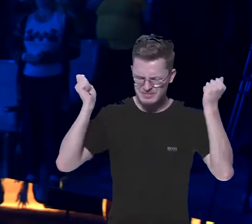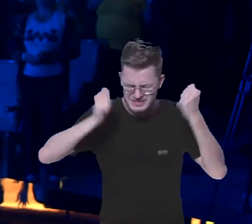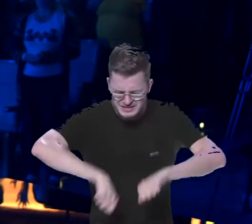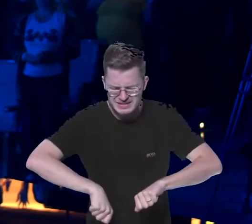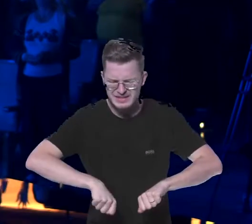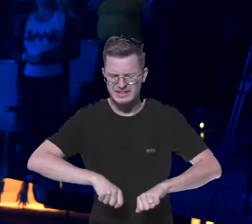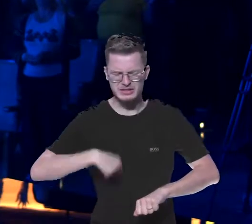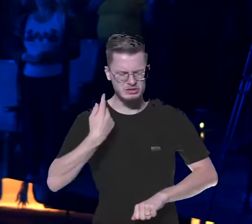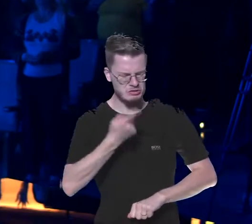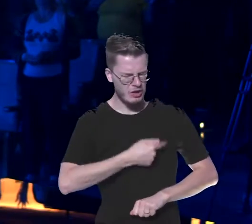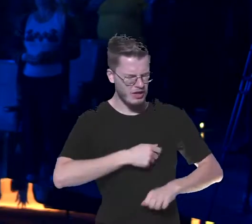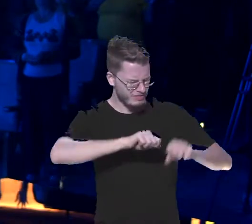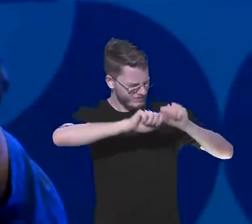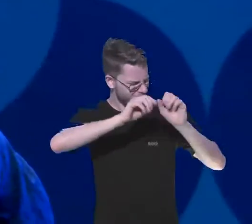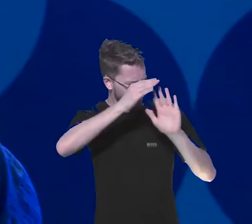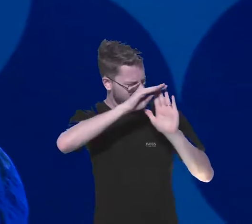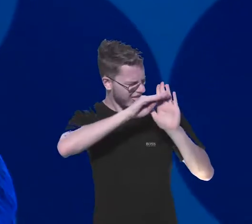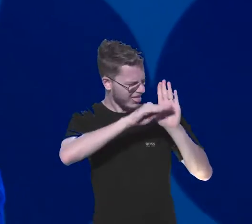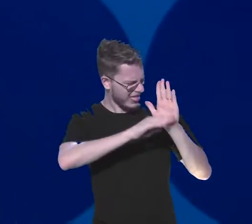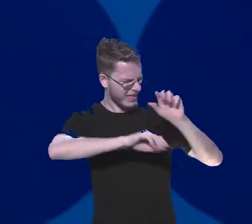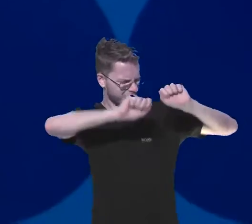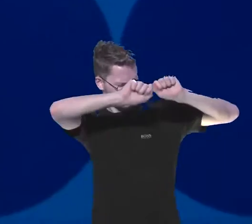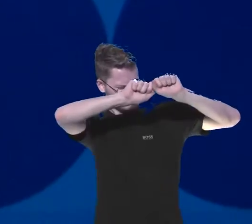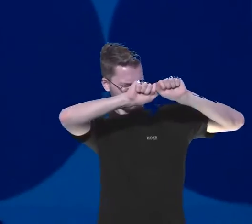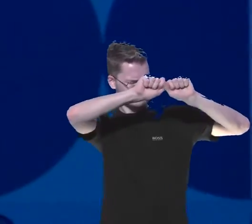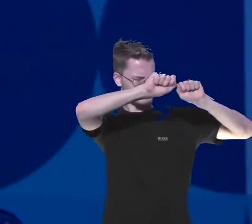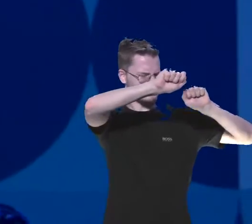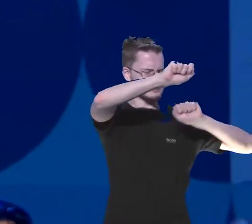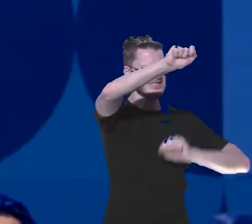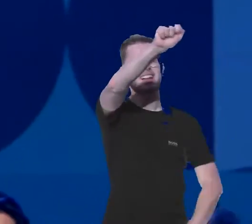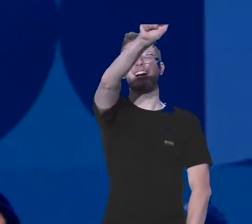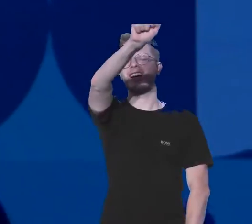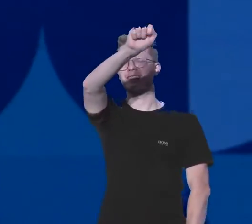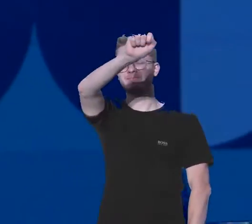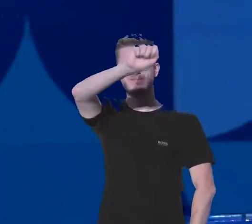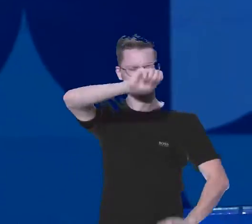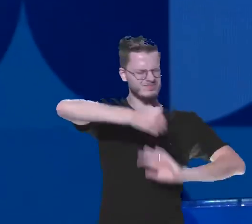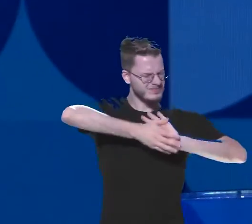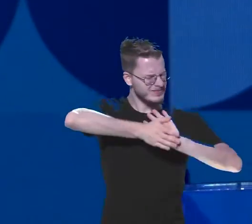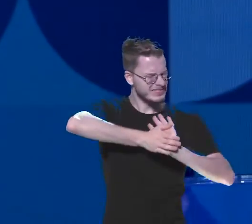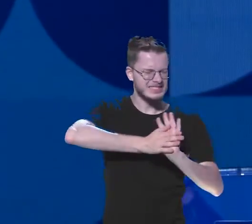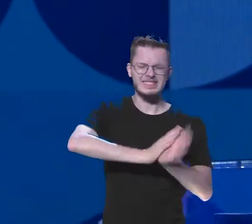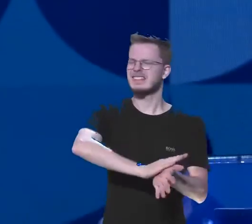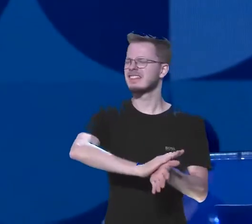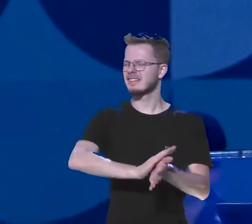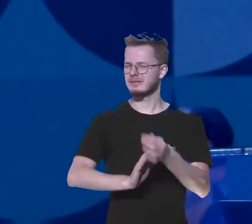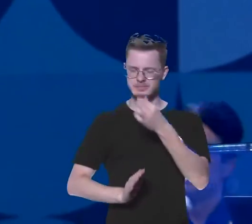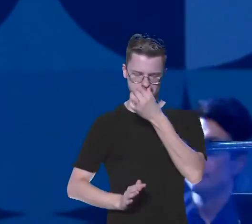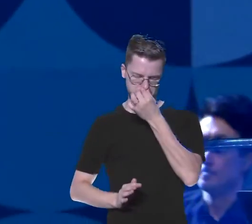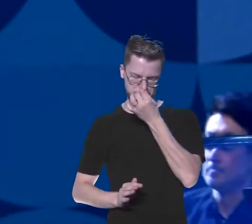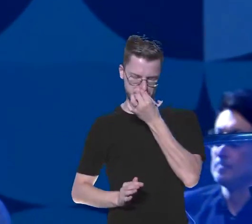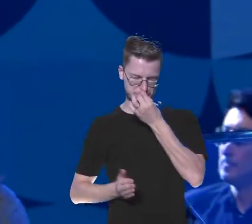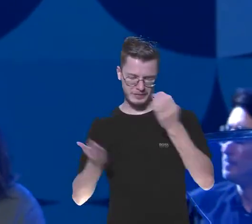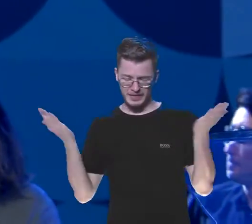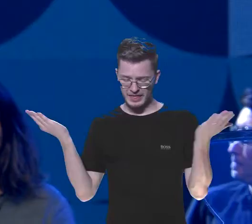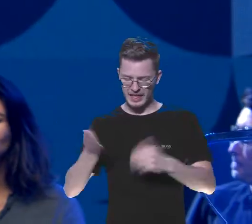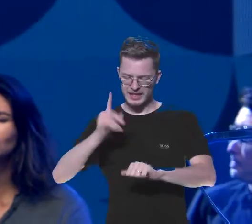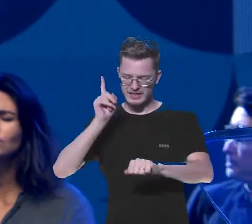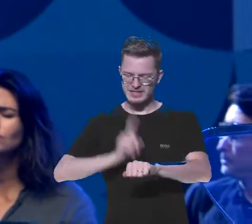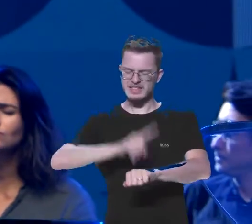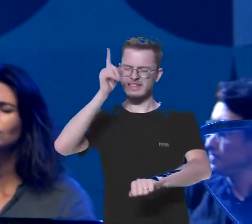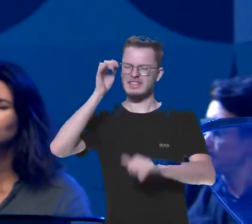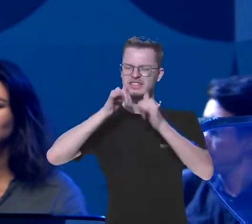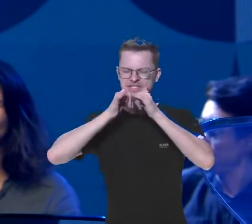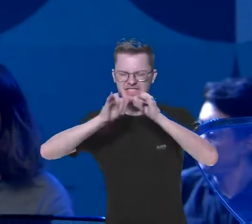nós rasgamos essa lista da cabeça aos pés, Senhor Jesus. E nesse instante eu declaro liberdade sobre